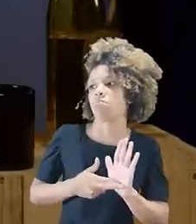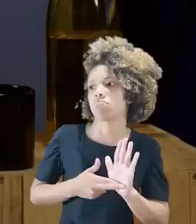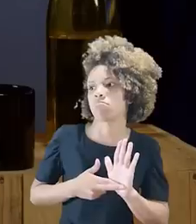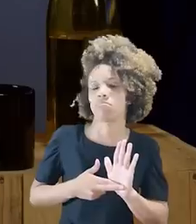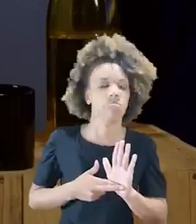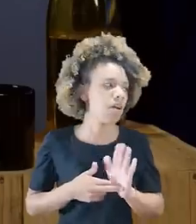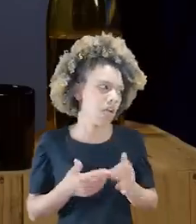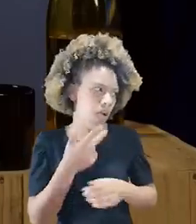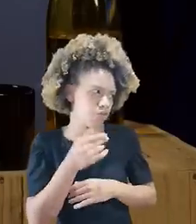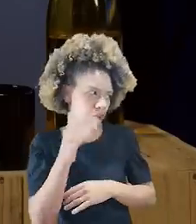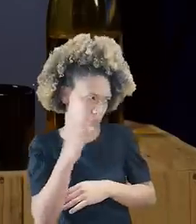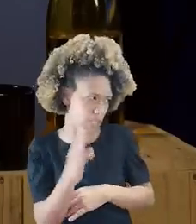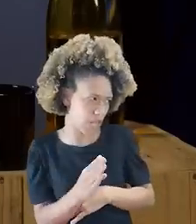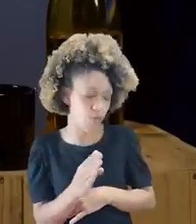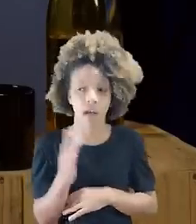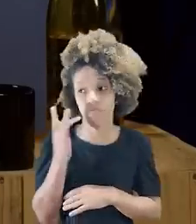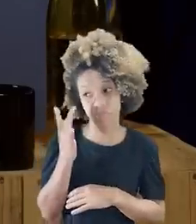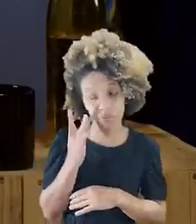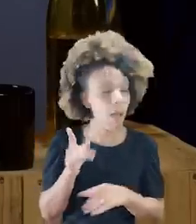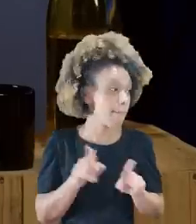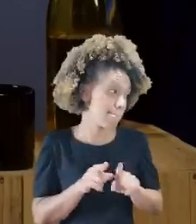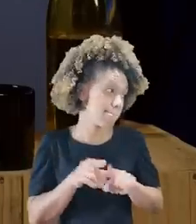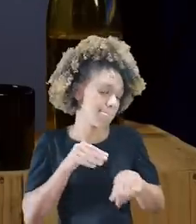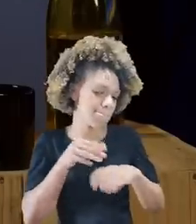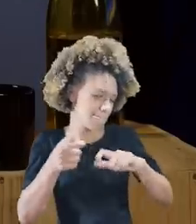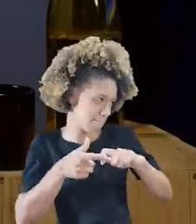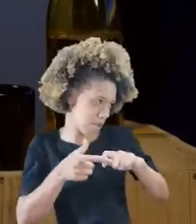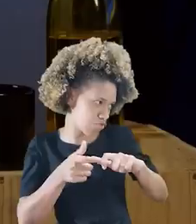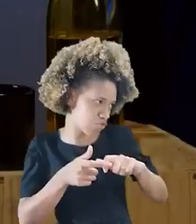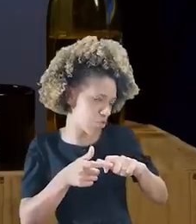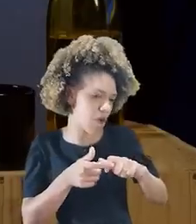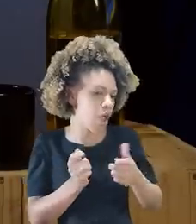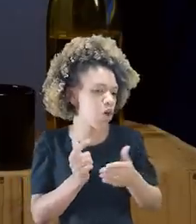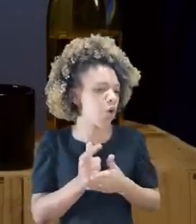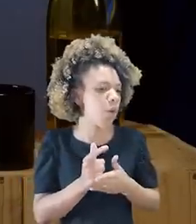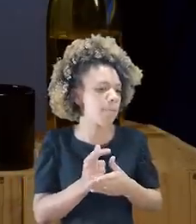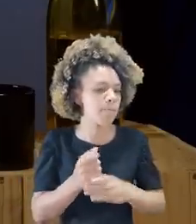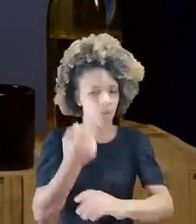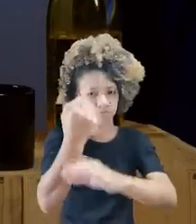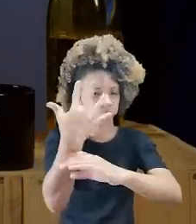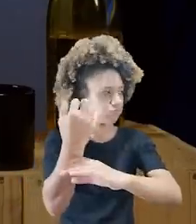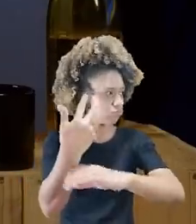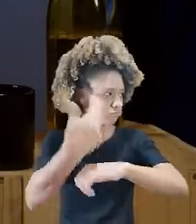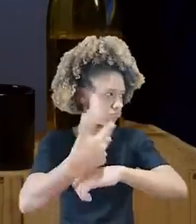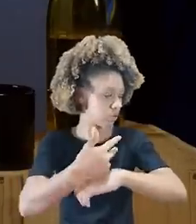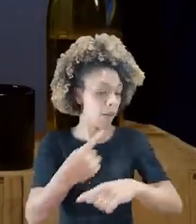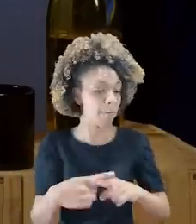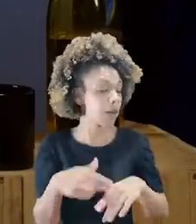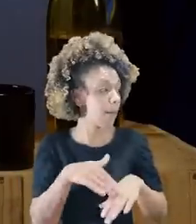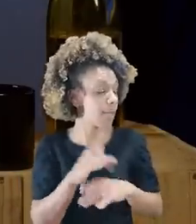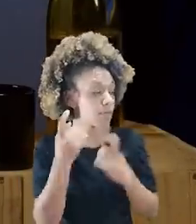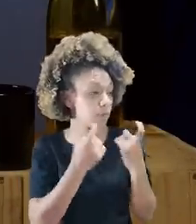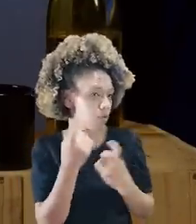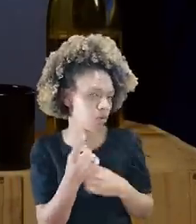se curando o tempo todo quanto mais consciência você tem de si mesmo das situações quanto mais humildade você tem